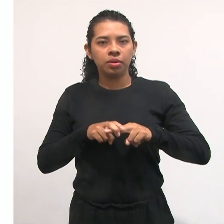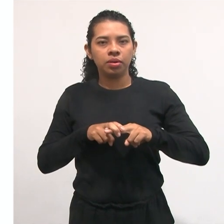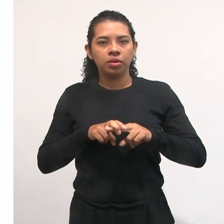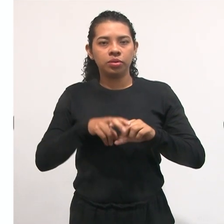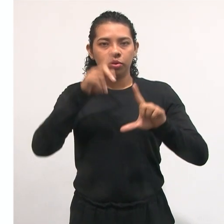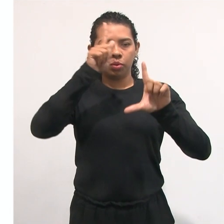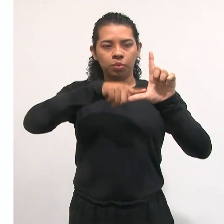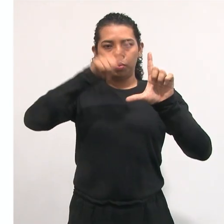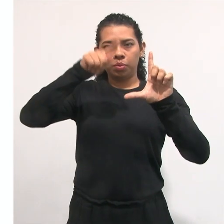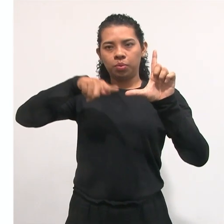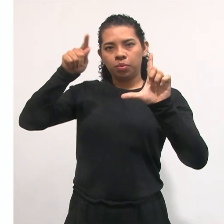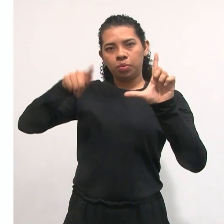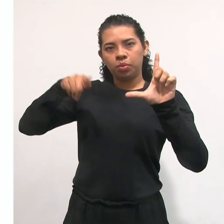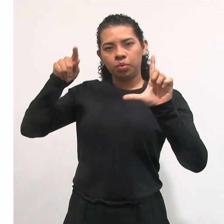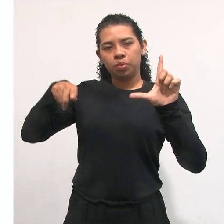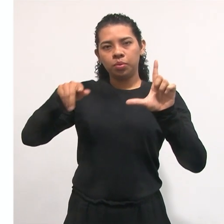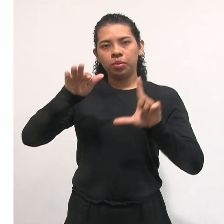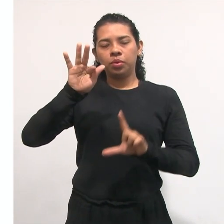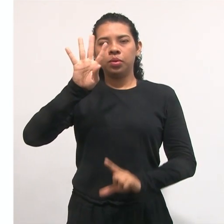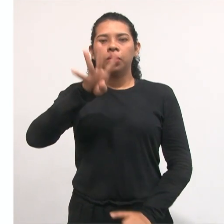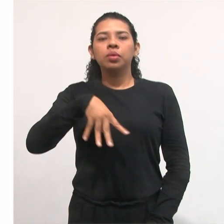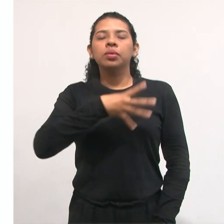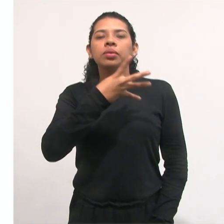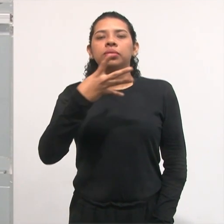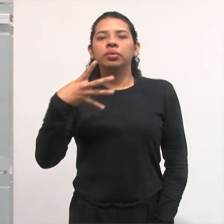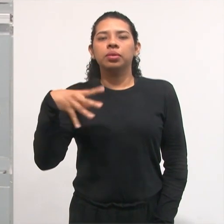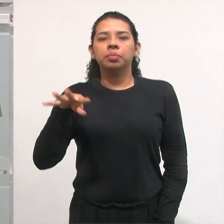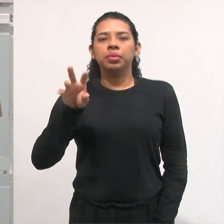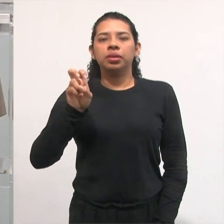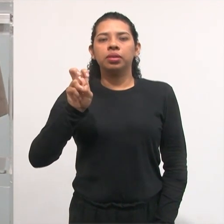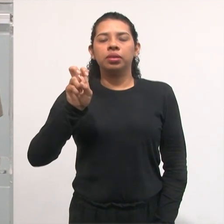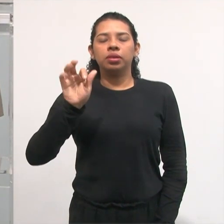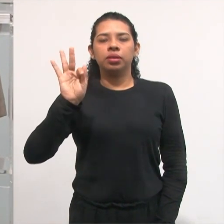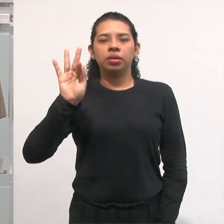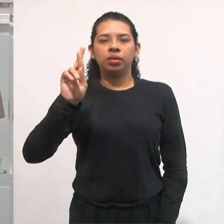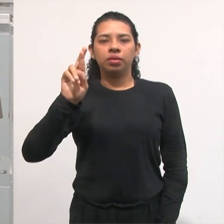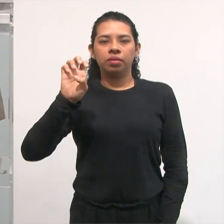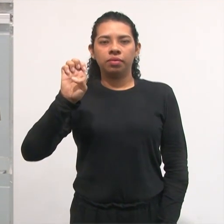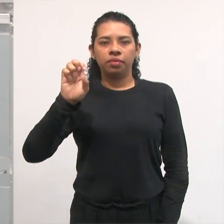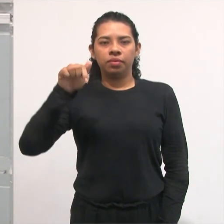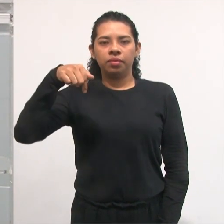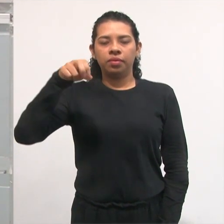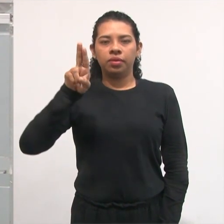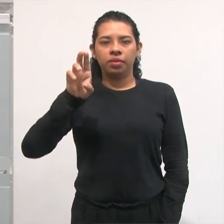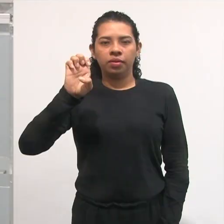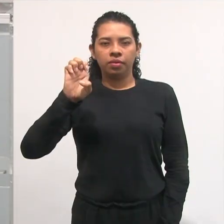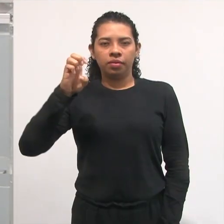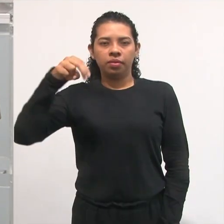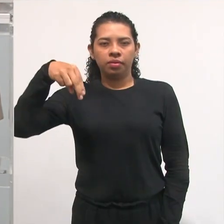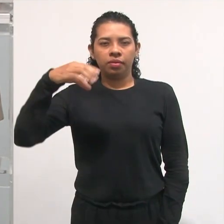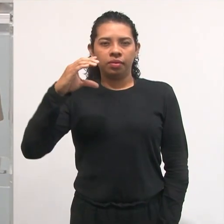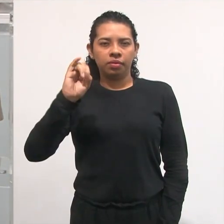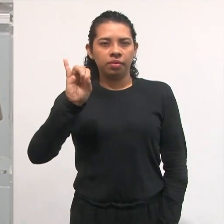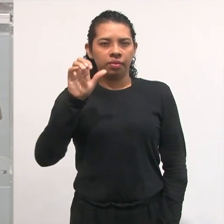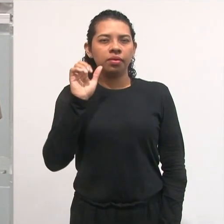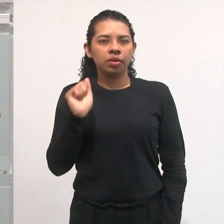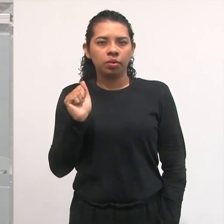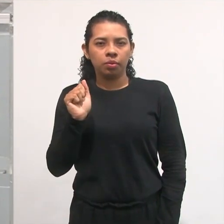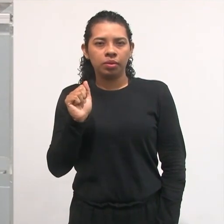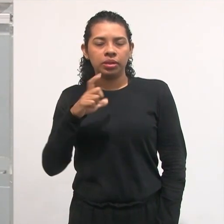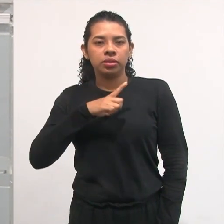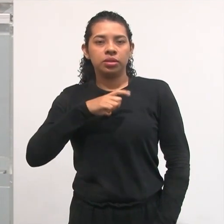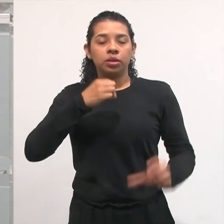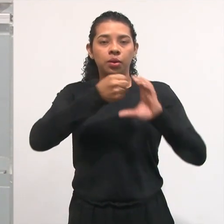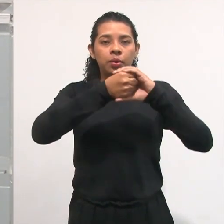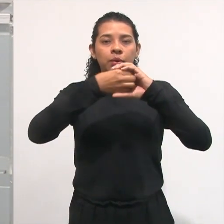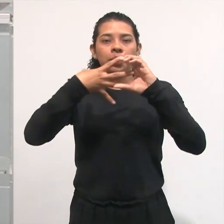ele continua ali, né? Então, por causa da tabela de frequência que a gente acabou de ver lá na distribuição de frequência, de 18 a 21,